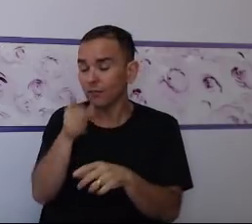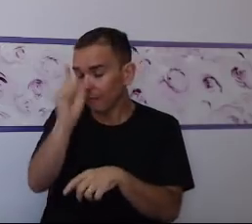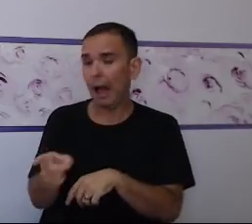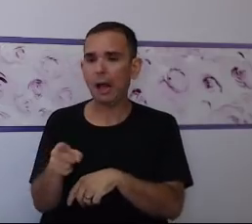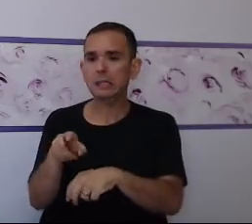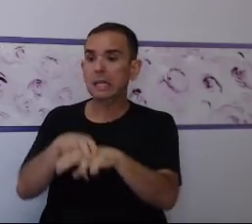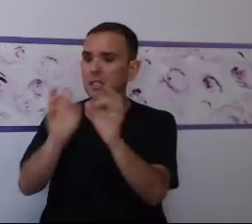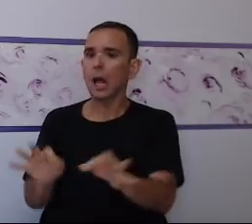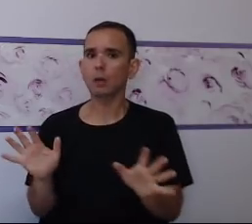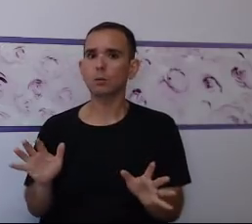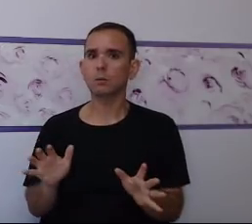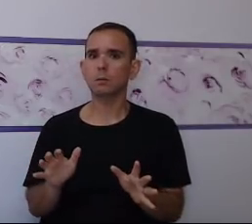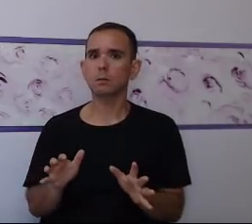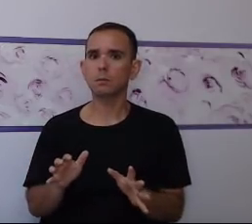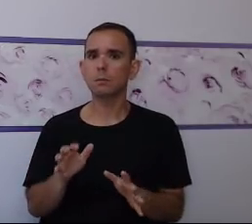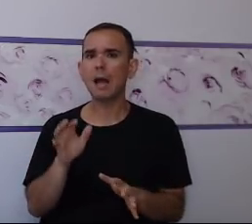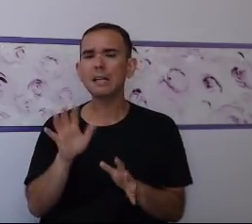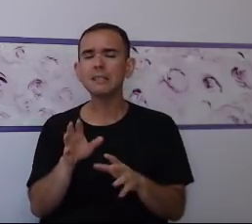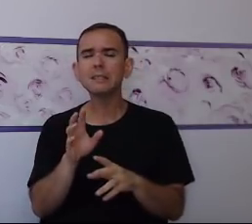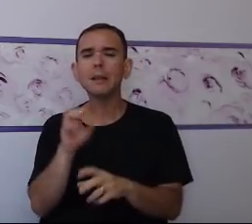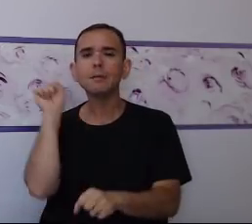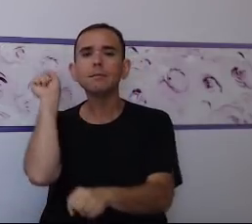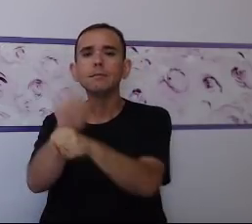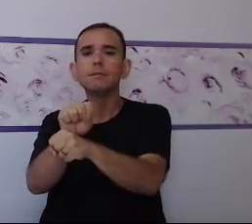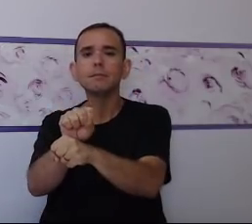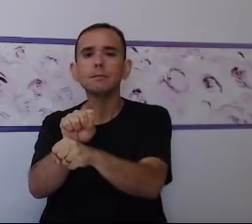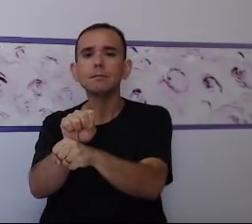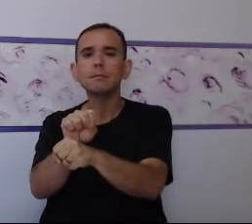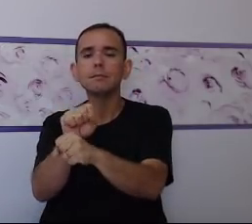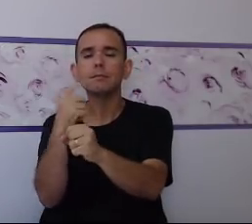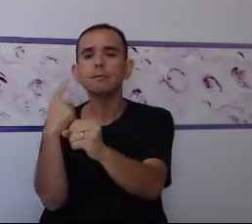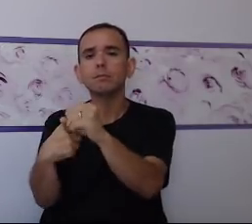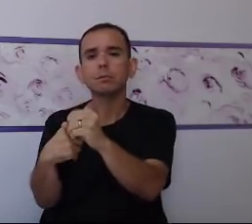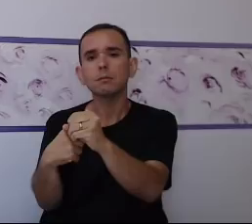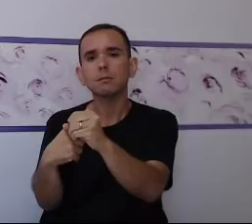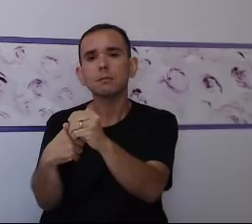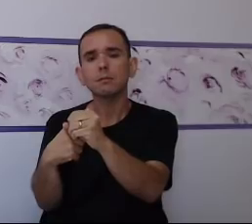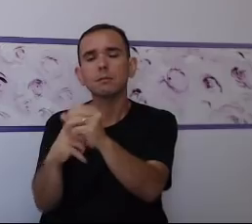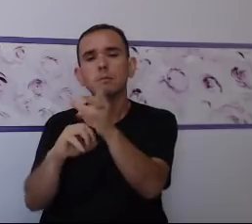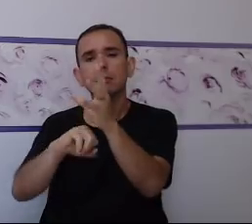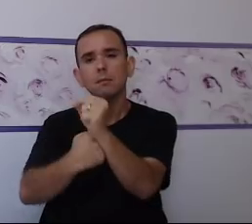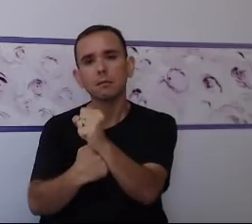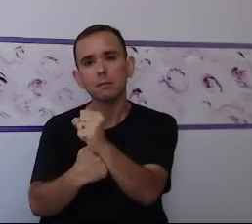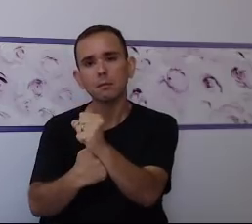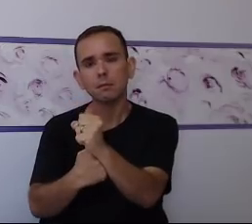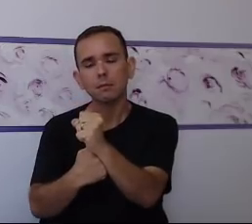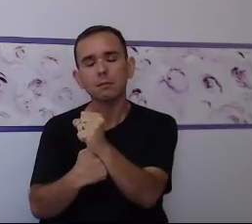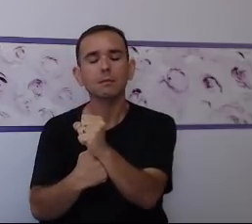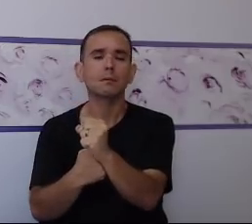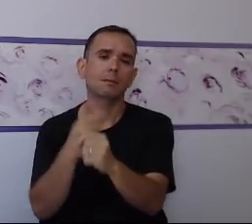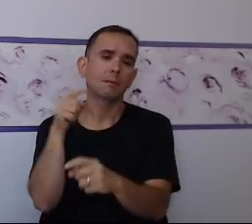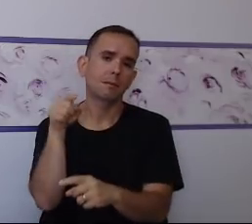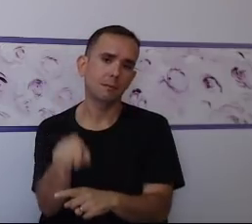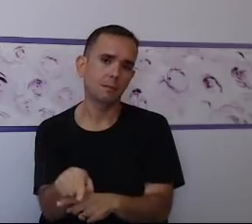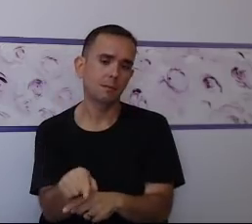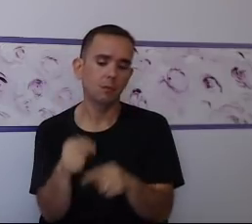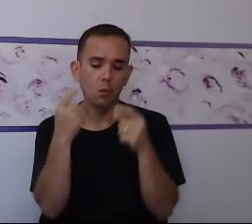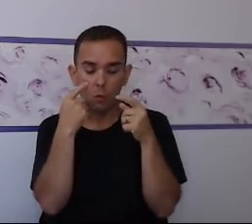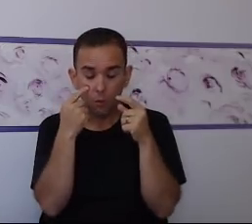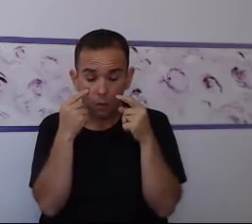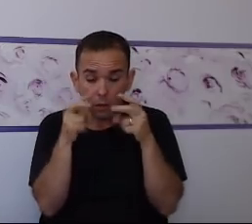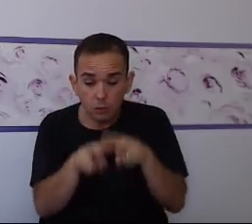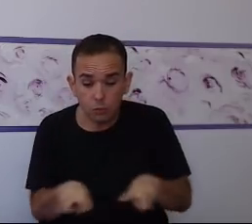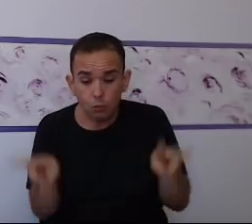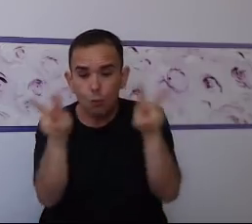direito. Então, a gente, às vezes, está privando ele de tentar enxergar a atividade. Então, se ele tem essa lesão, muitas vezes o campo visual